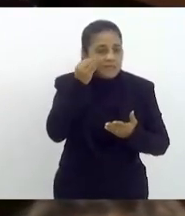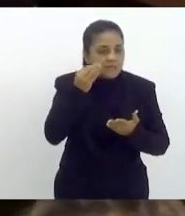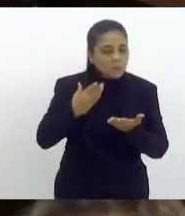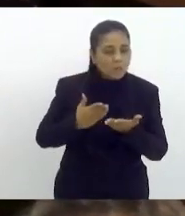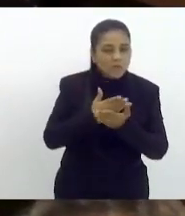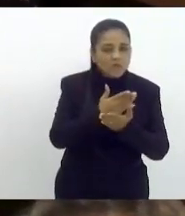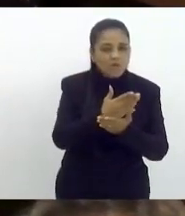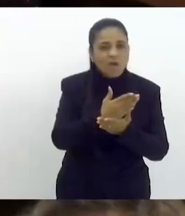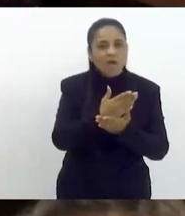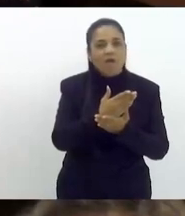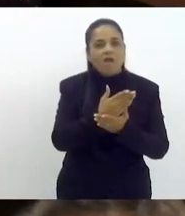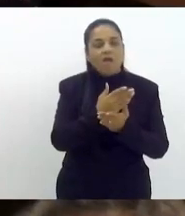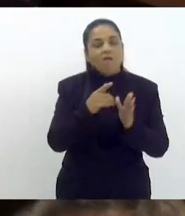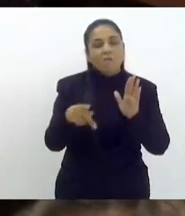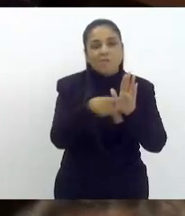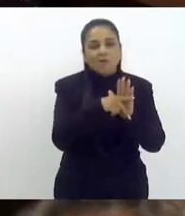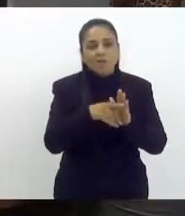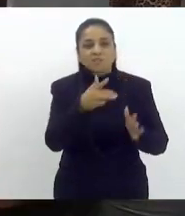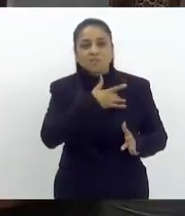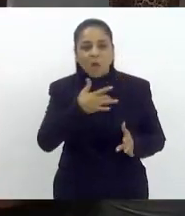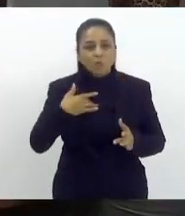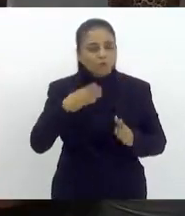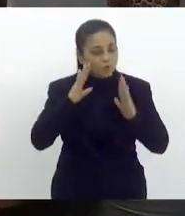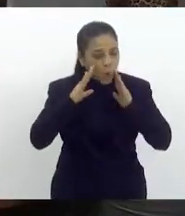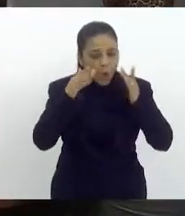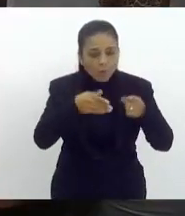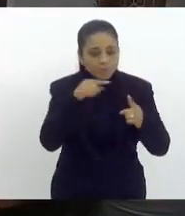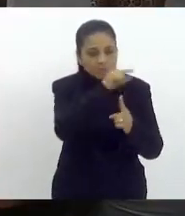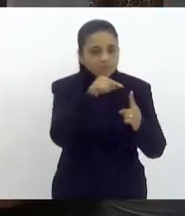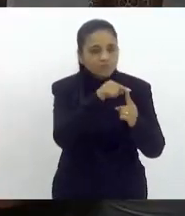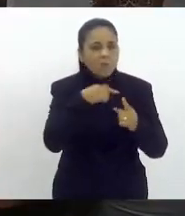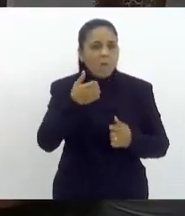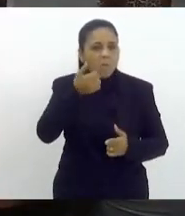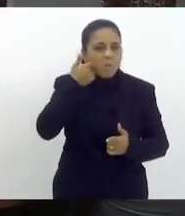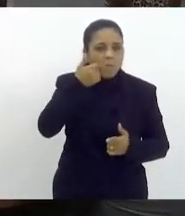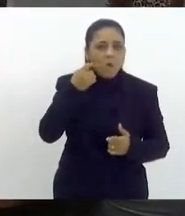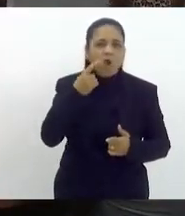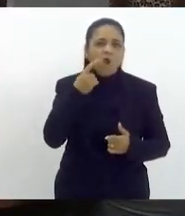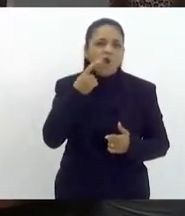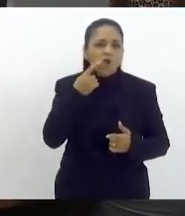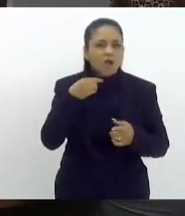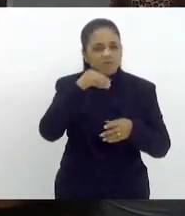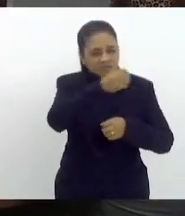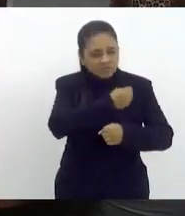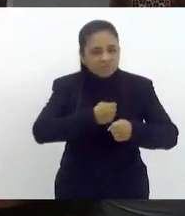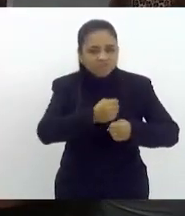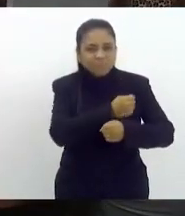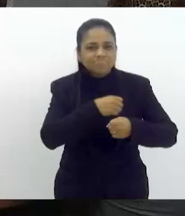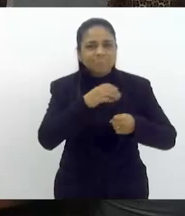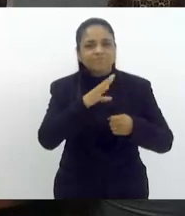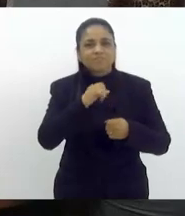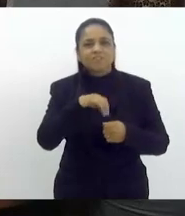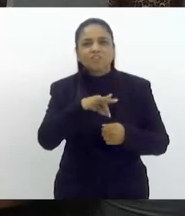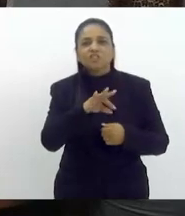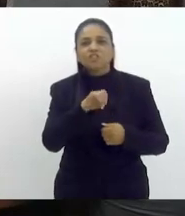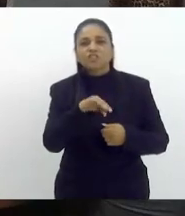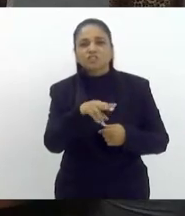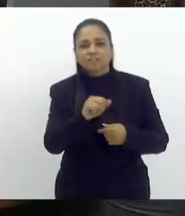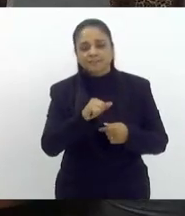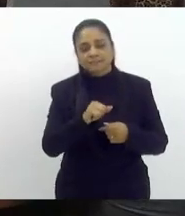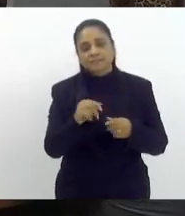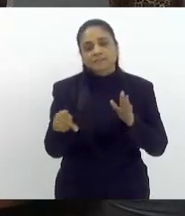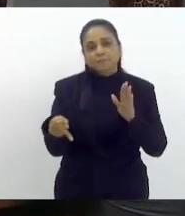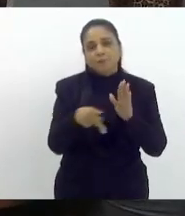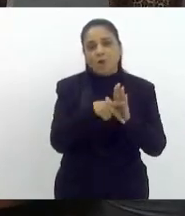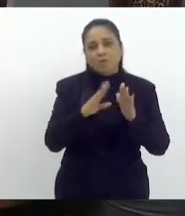das nossas crianças que comem se utilizam de Bala o tempo todo nas cantina de escola particulares então eu faço sempre